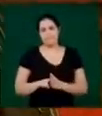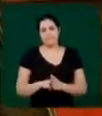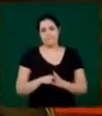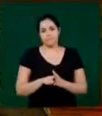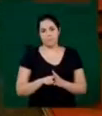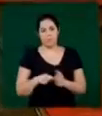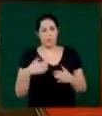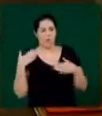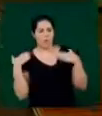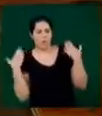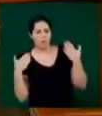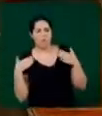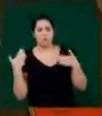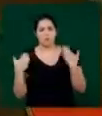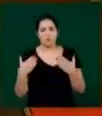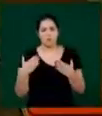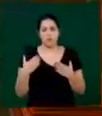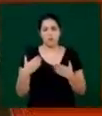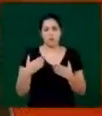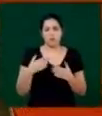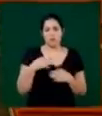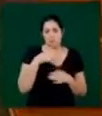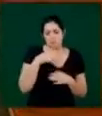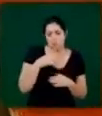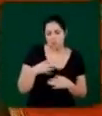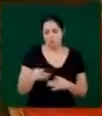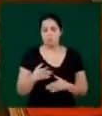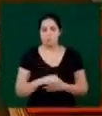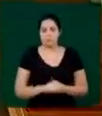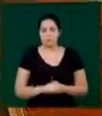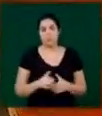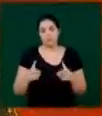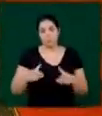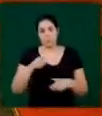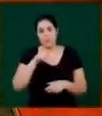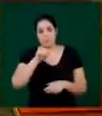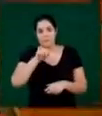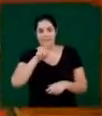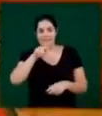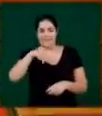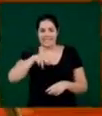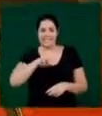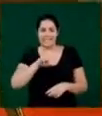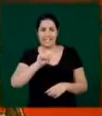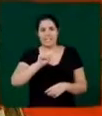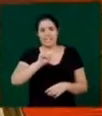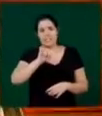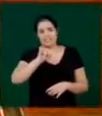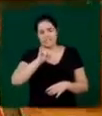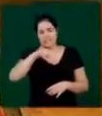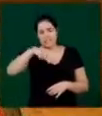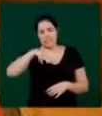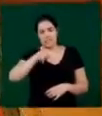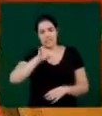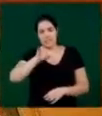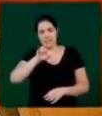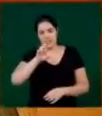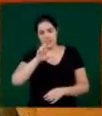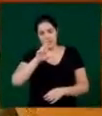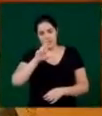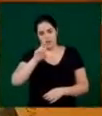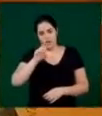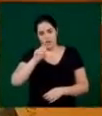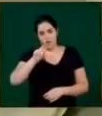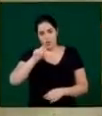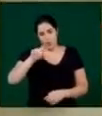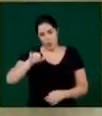pequenas excursões que fizemos até lá, e o próprio Parque Siquierolli. E por que fazer aqui a exposição no Parque Siquierolli?